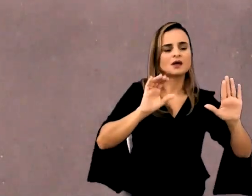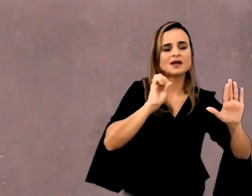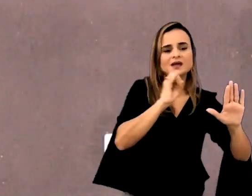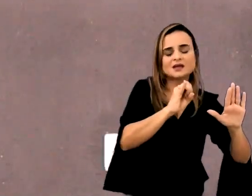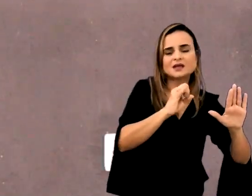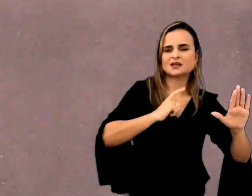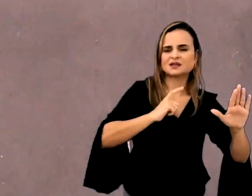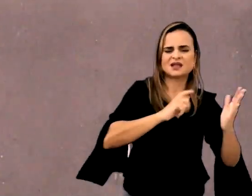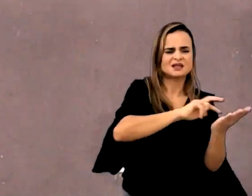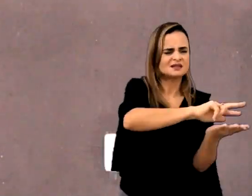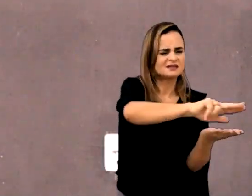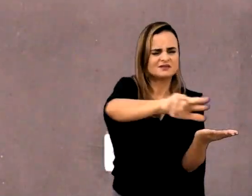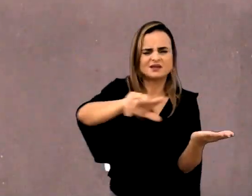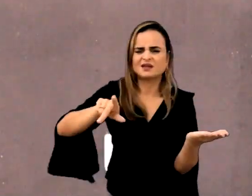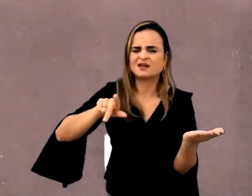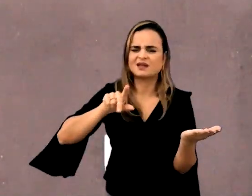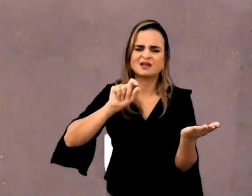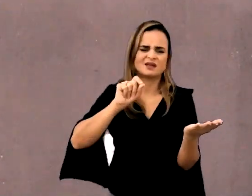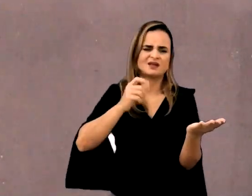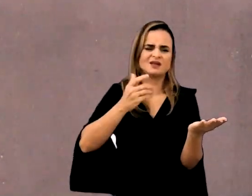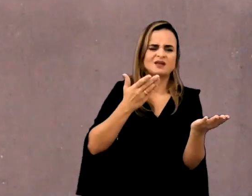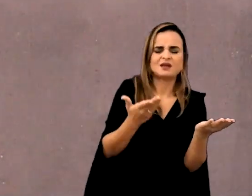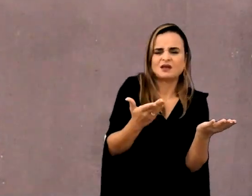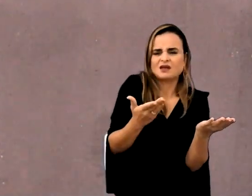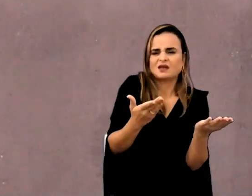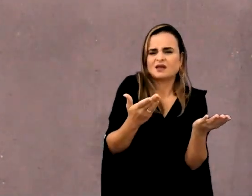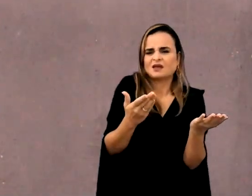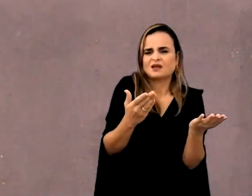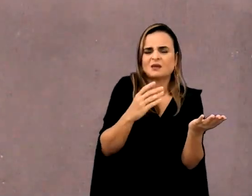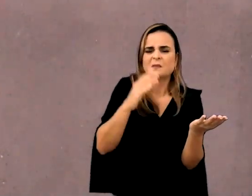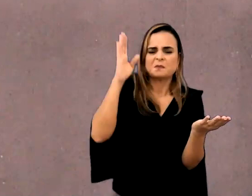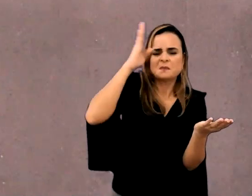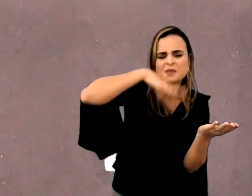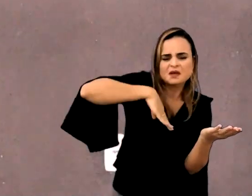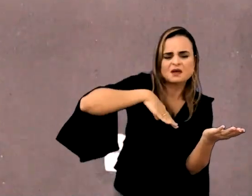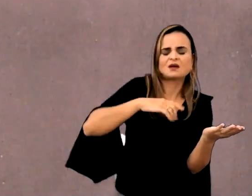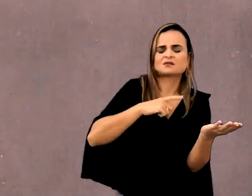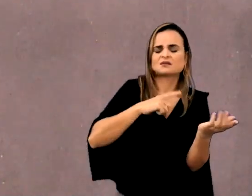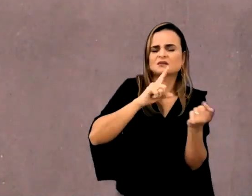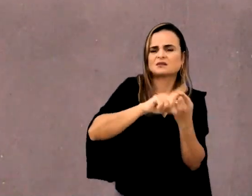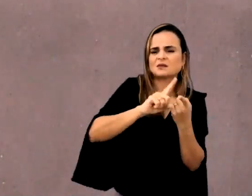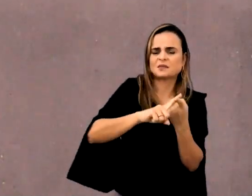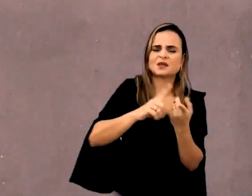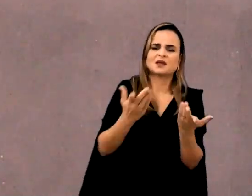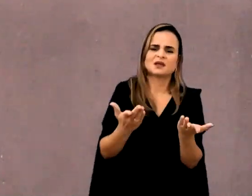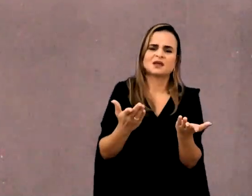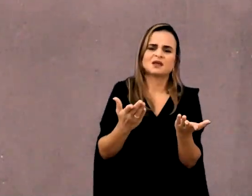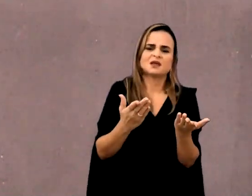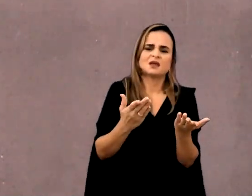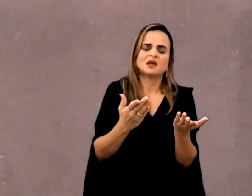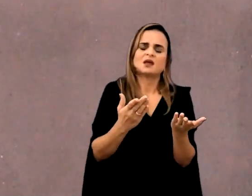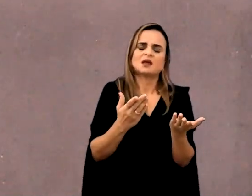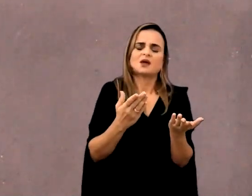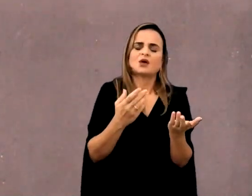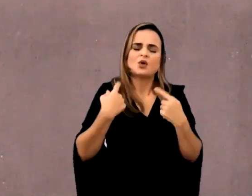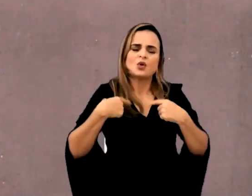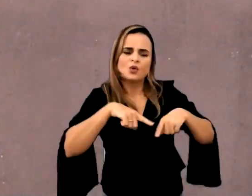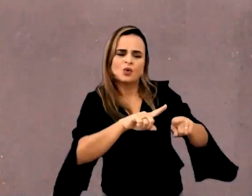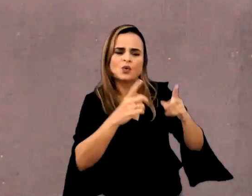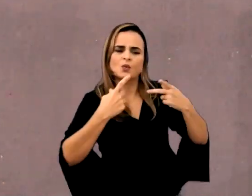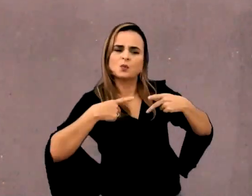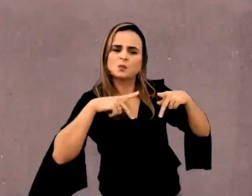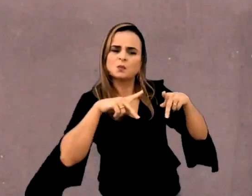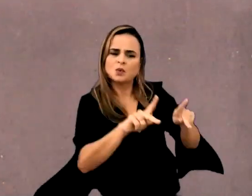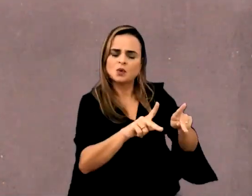ordenar aos gafanhotos que consumam a terra, ou se enviar a peste entre o seu povo, se o